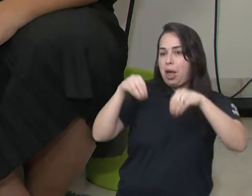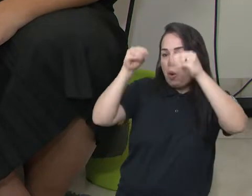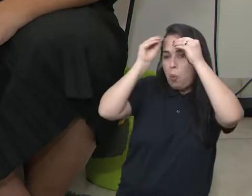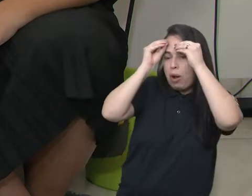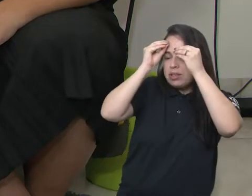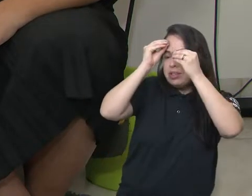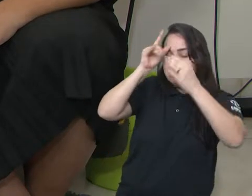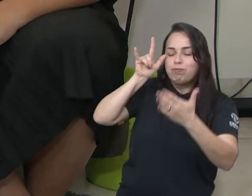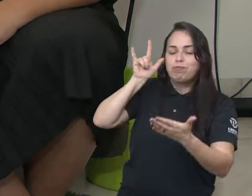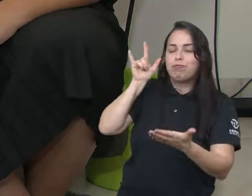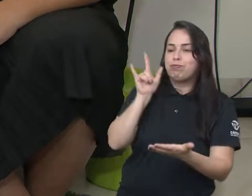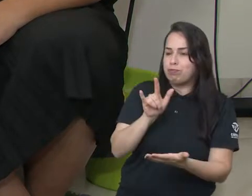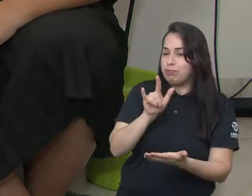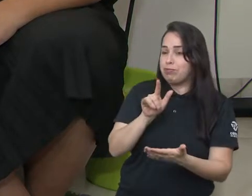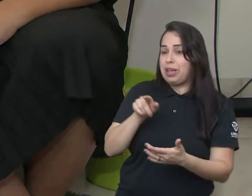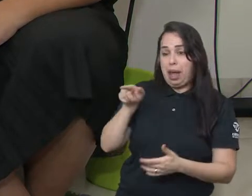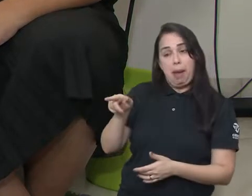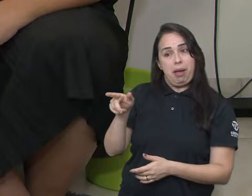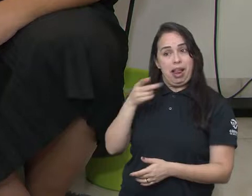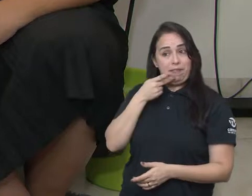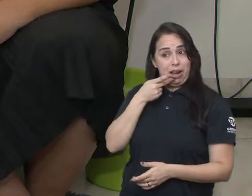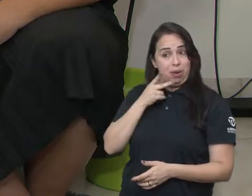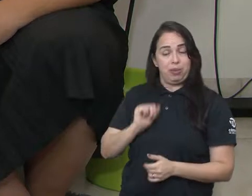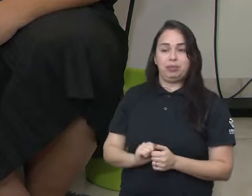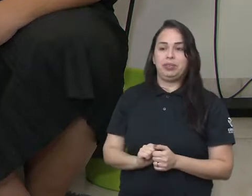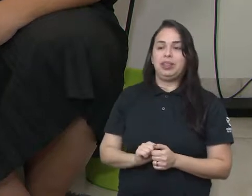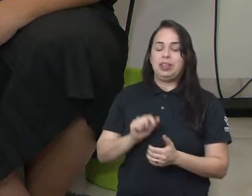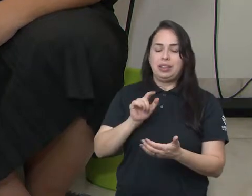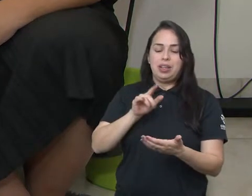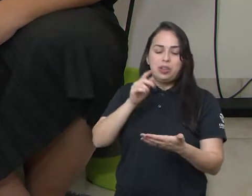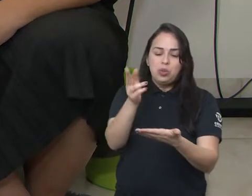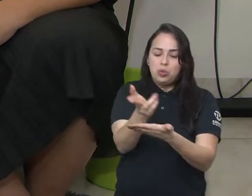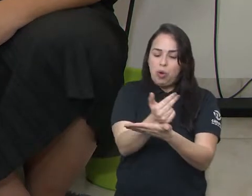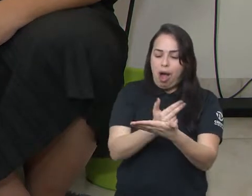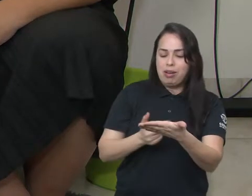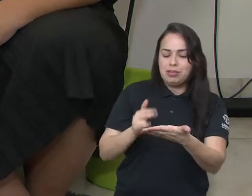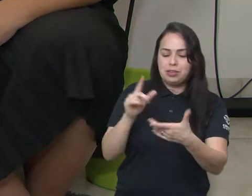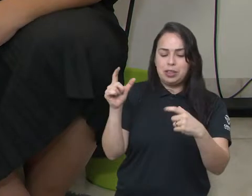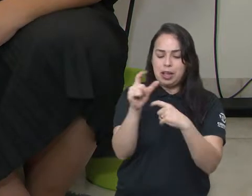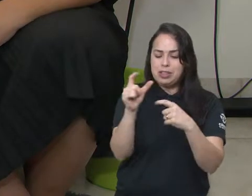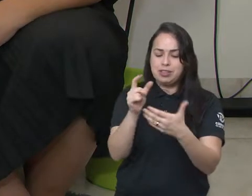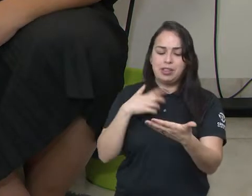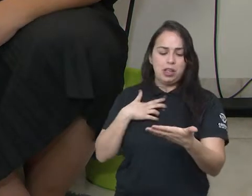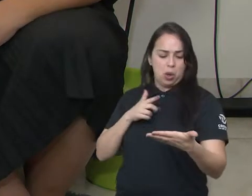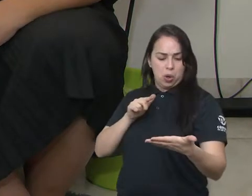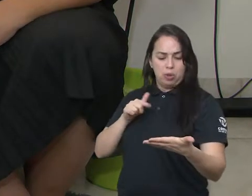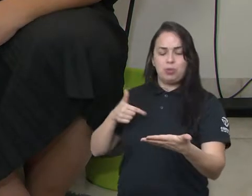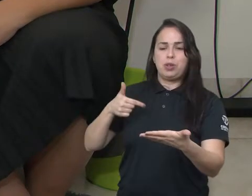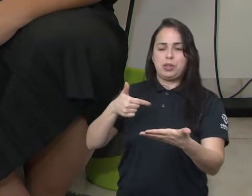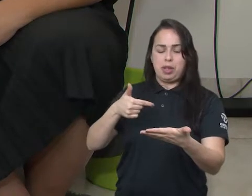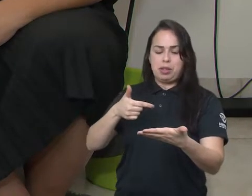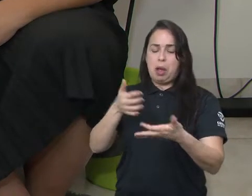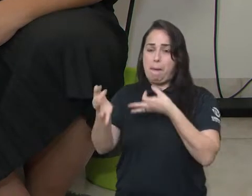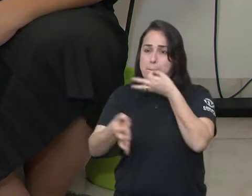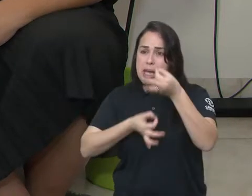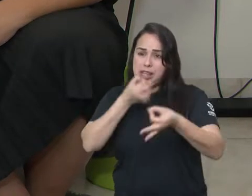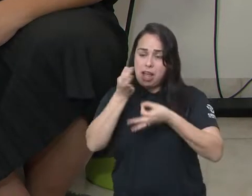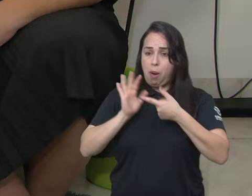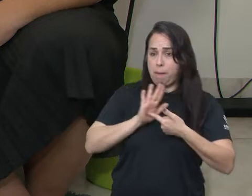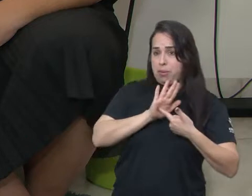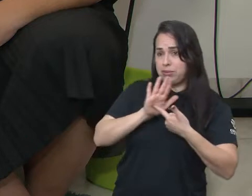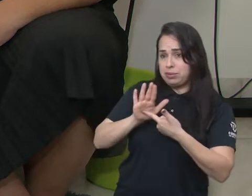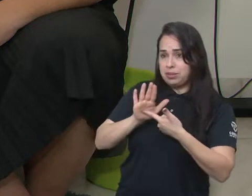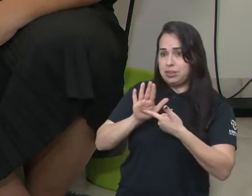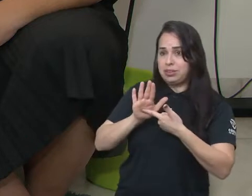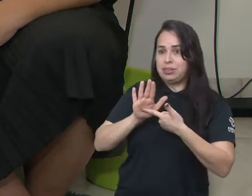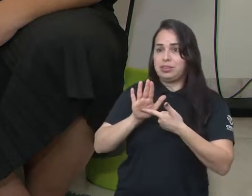sempre foram a linguagem que eu mais me identifiquei na vida. Palavras dela, tá, gente? É através deles que consigo ser passivo-agressiva, dando os